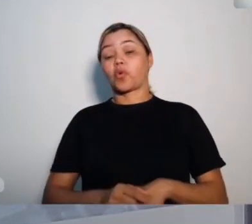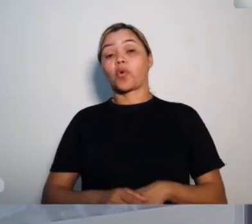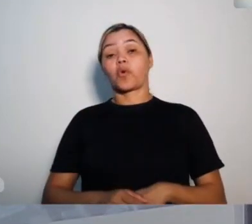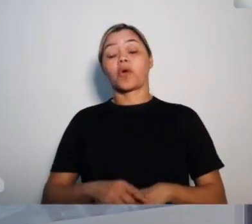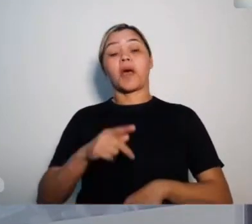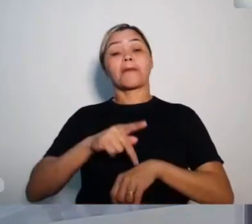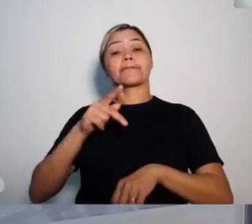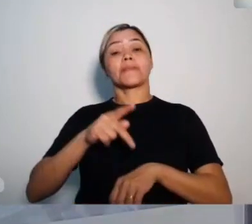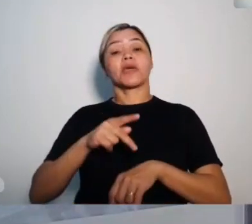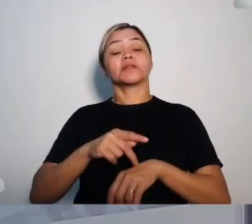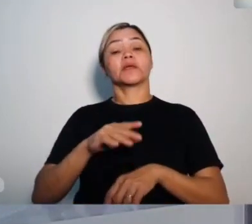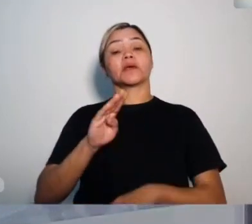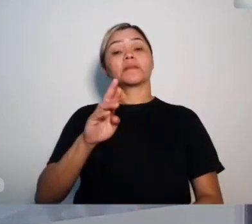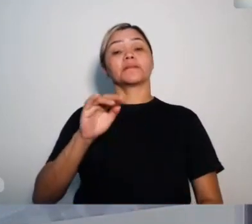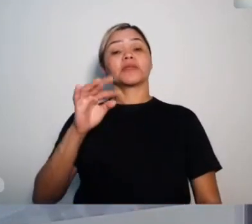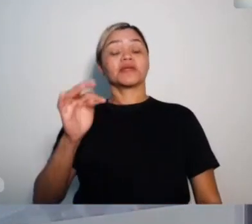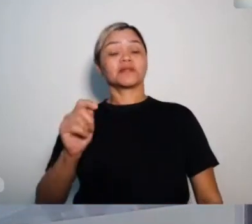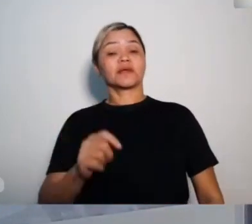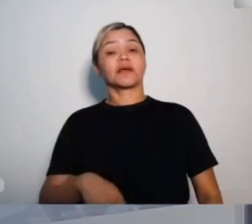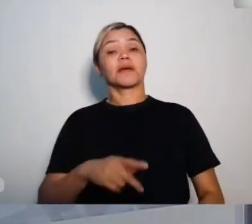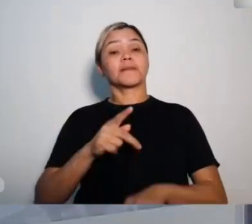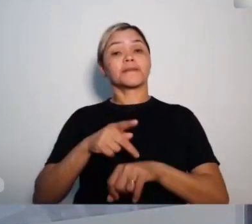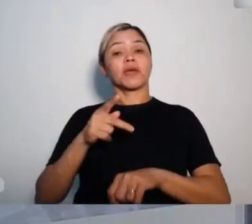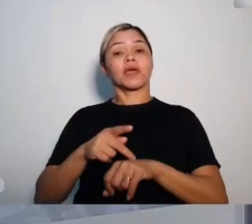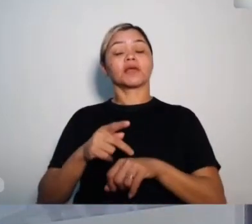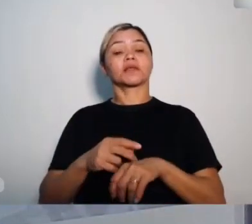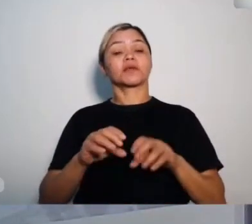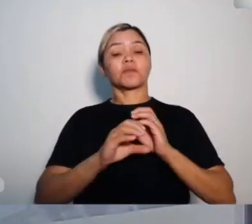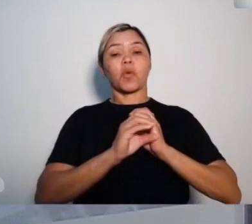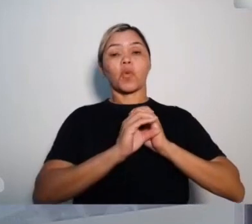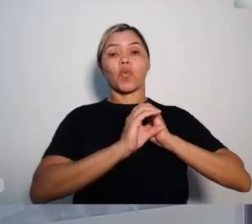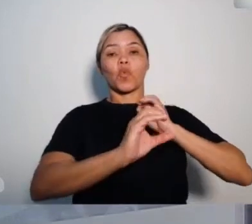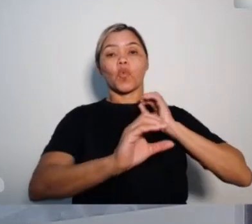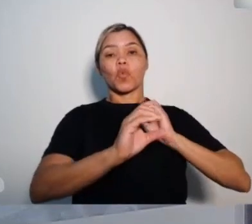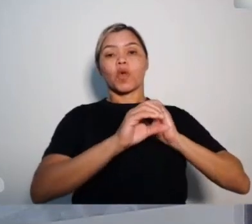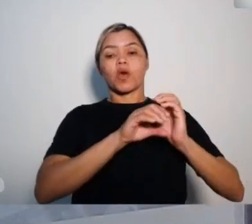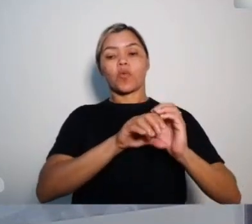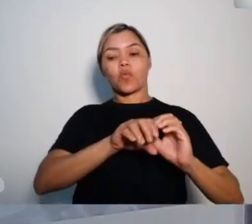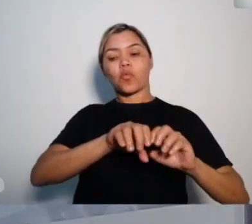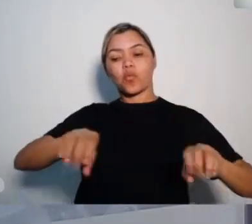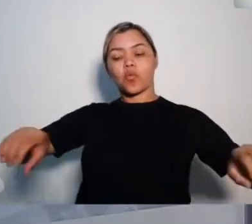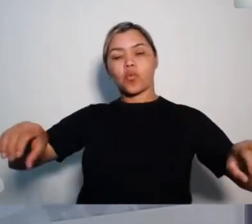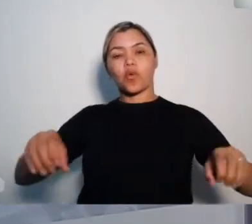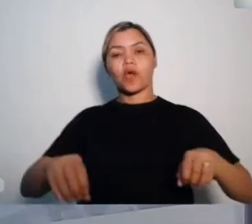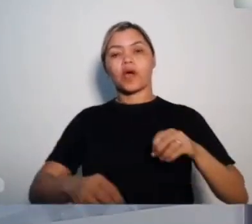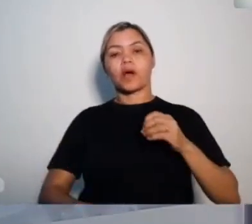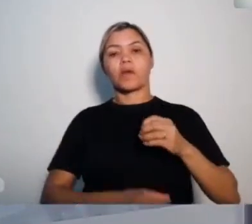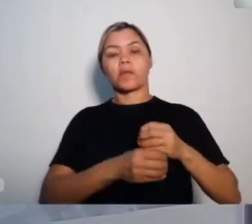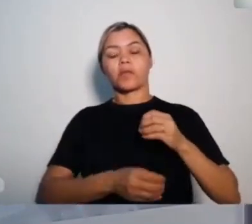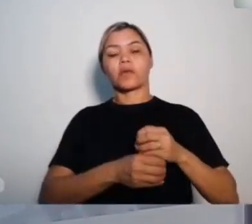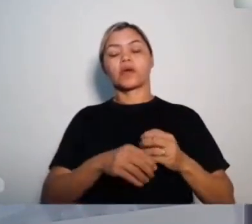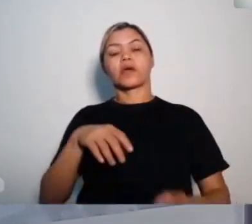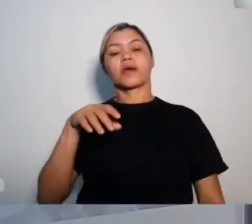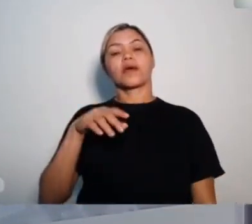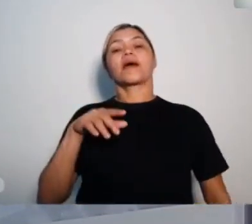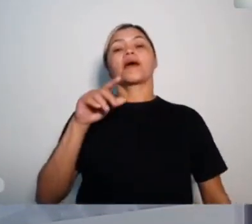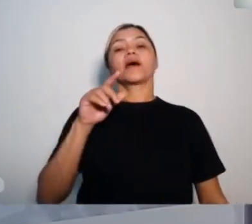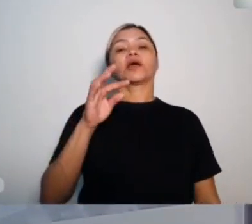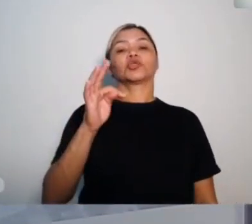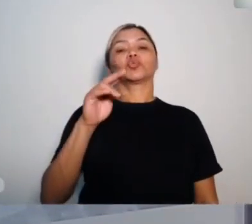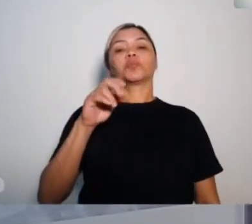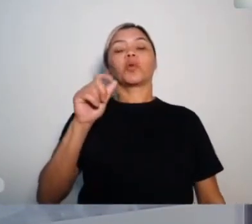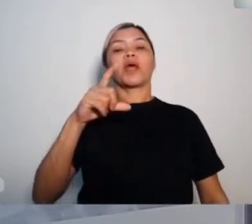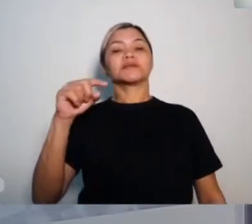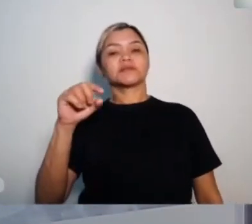porque você faz a tubulação da galeria, você tem que colocar a pedra brita, você tem que colocar a terra, você tem que socar